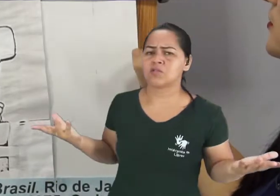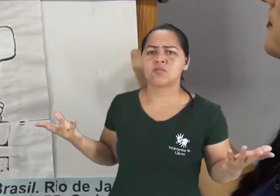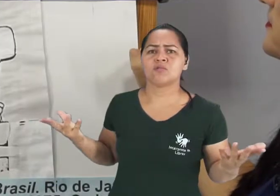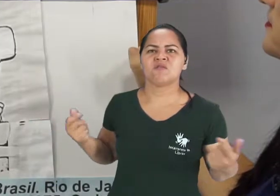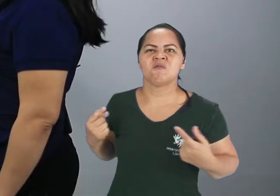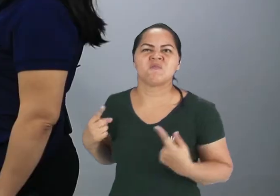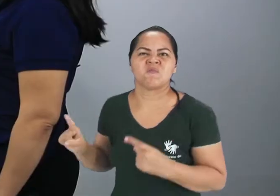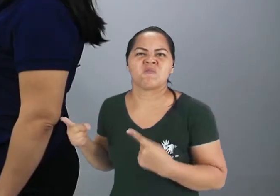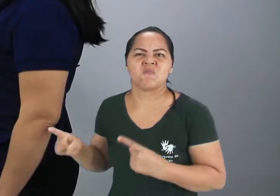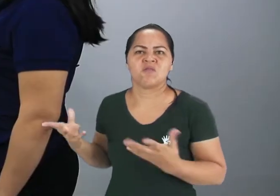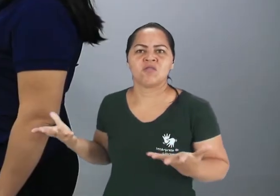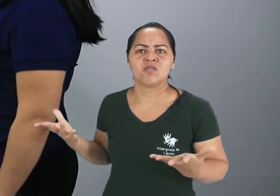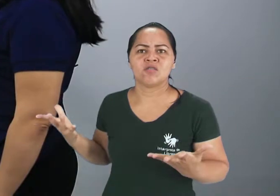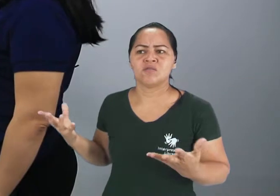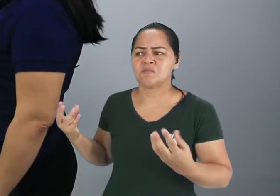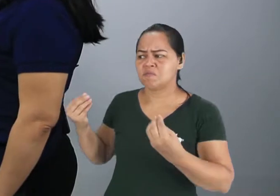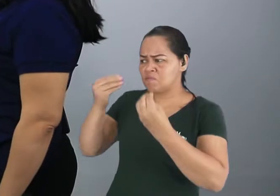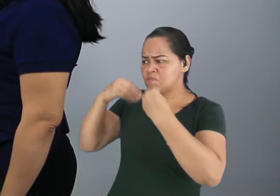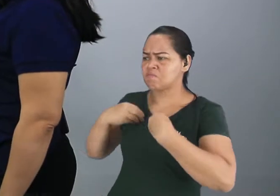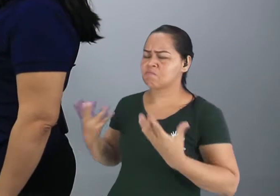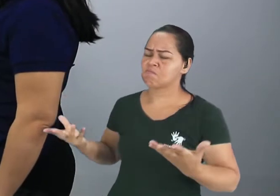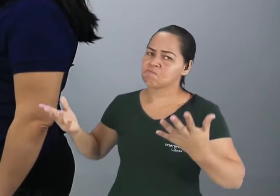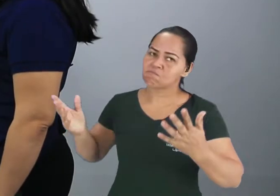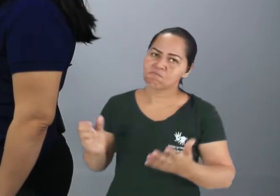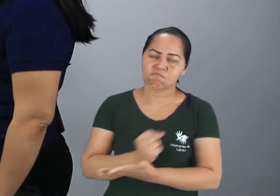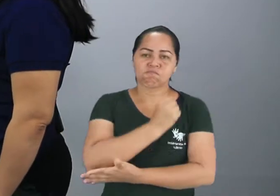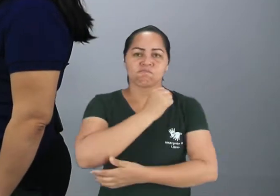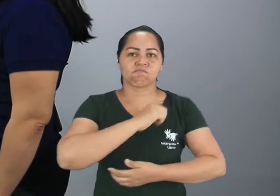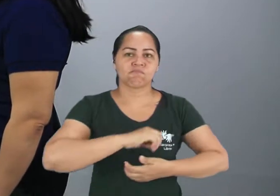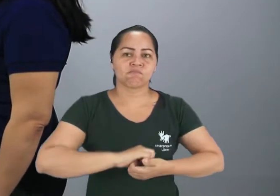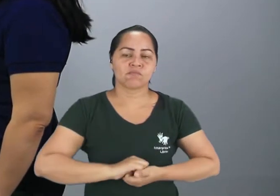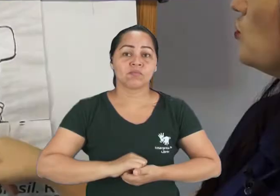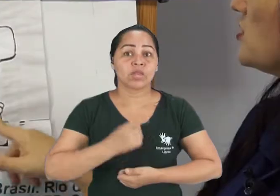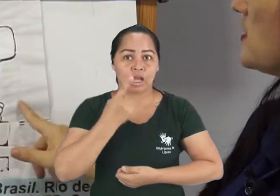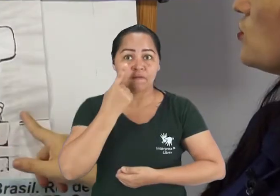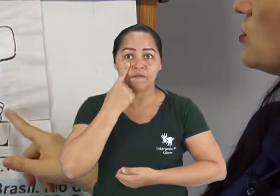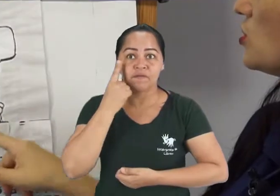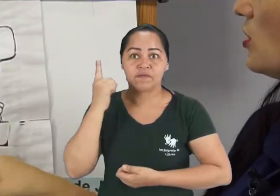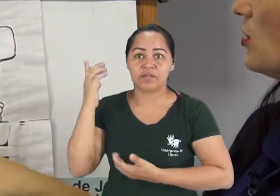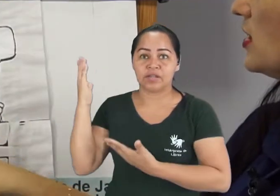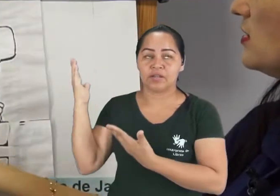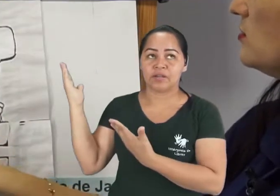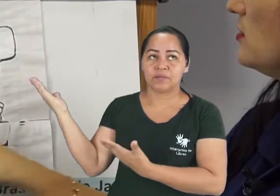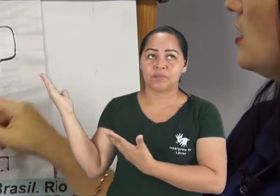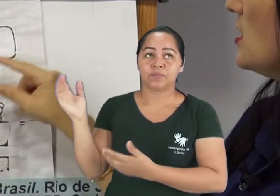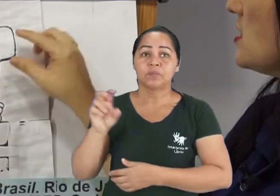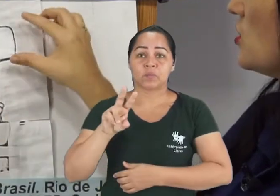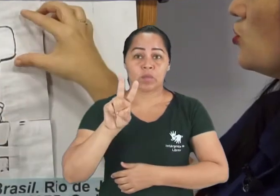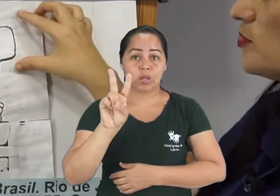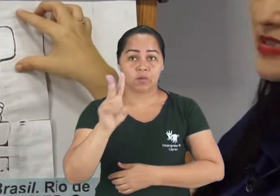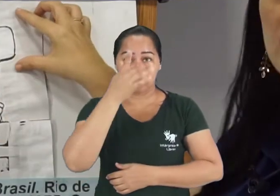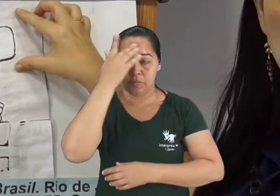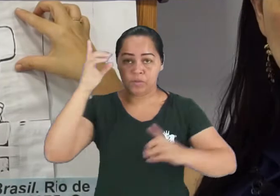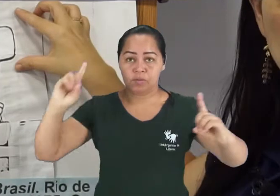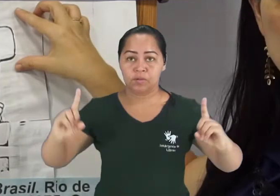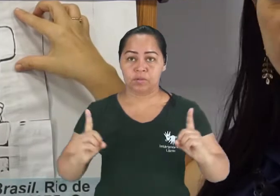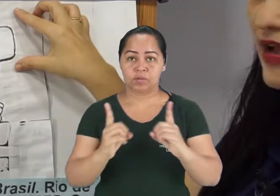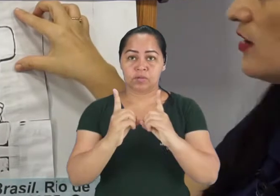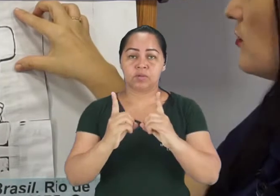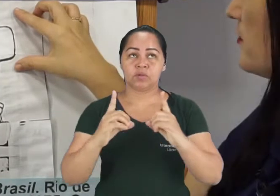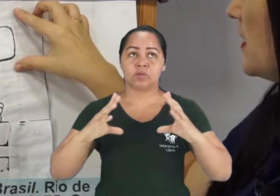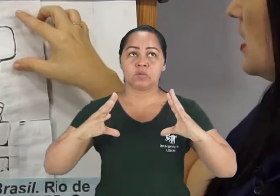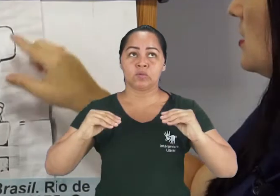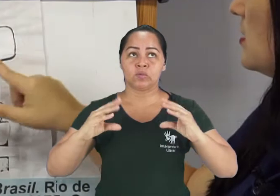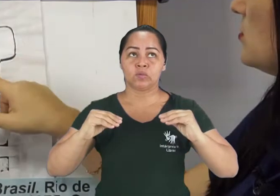ele que chamou, tá? E se a gente observar o carto aqui embaixo, olha só, duas pessoas dialogando. Se a gente observar o balão